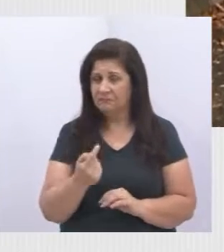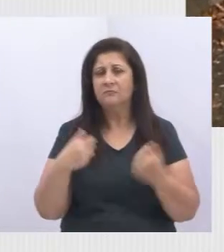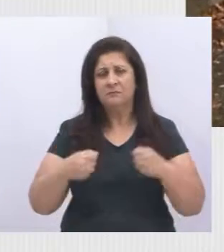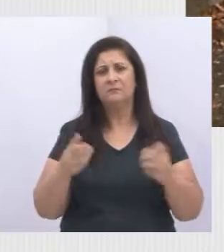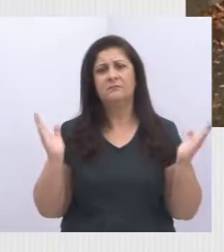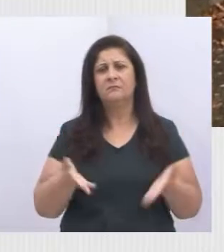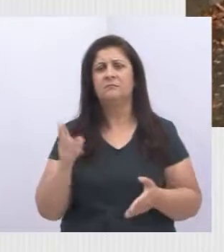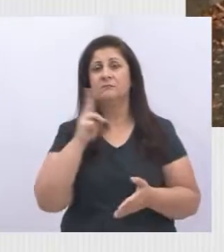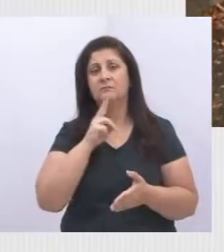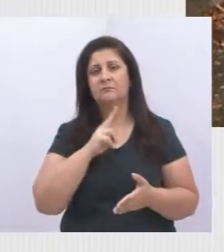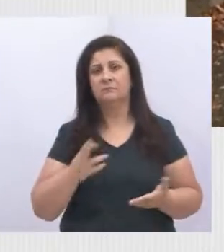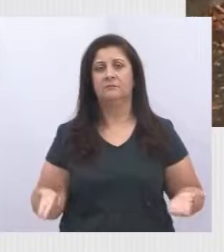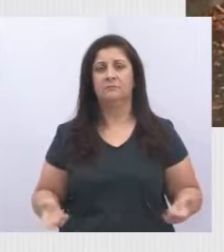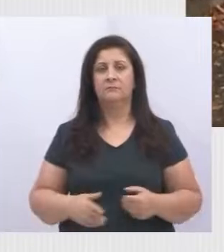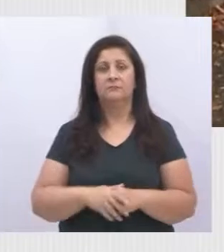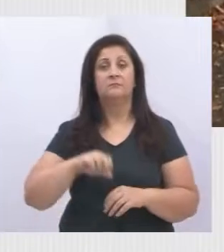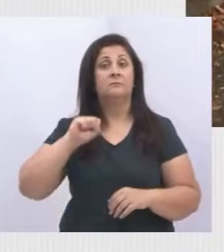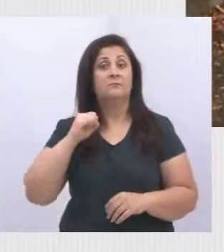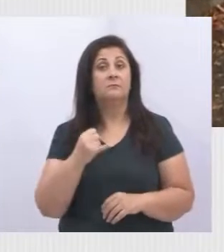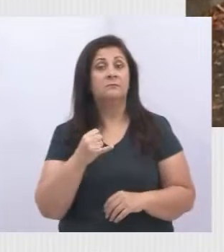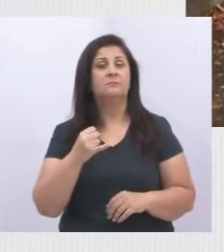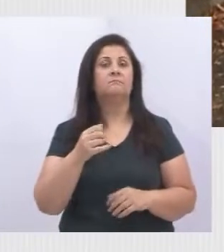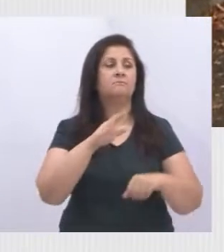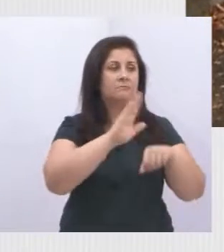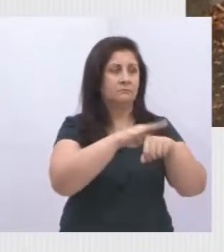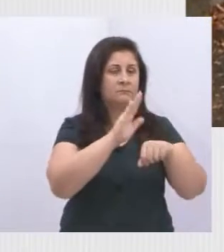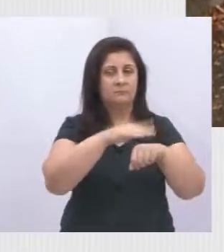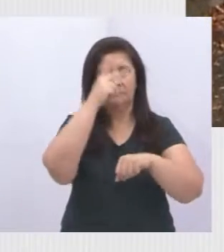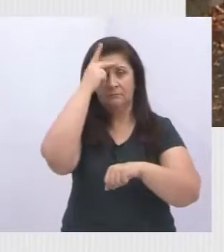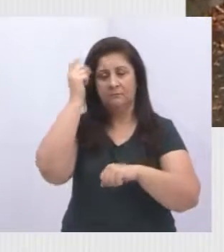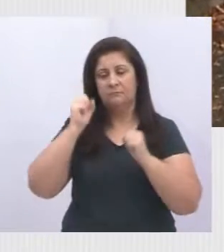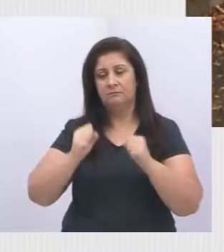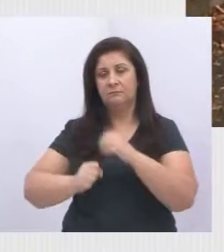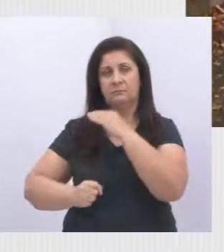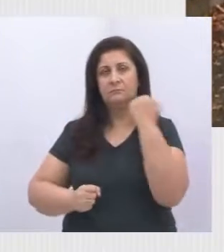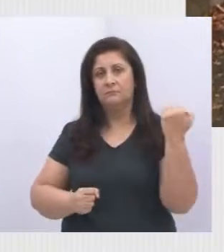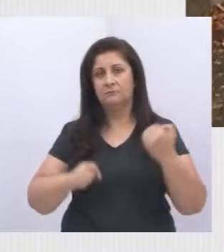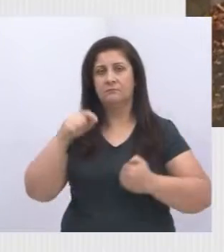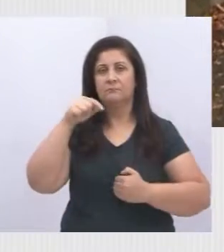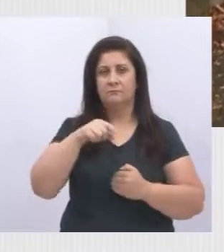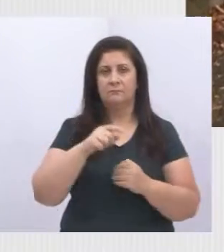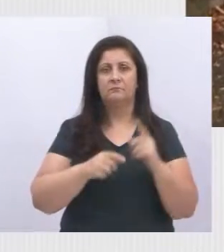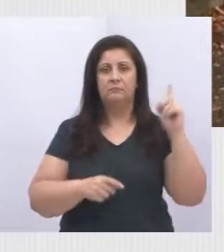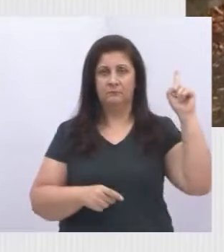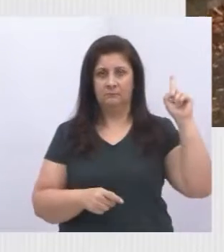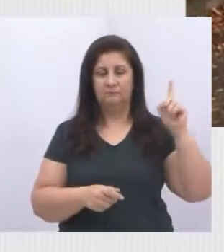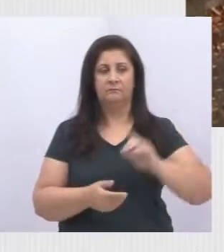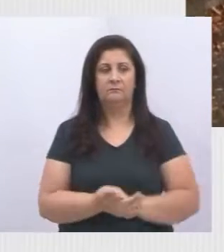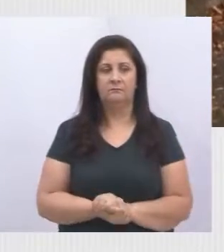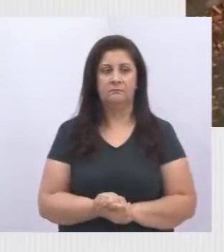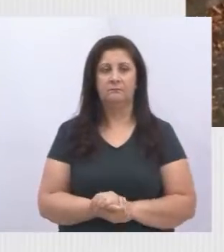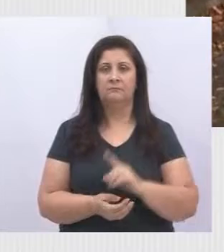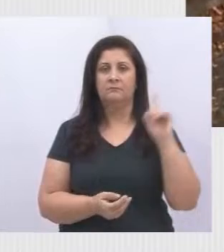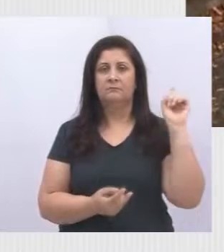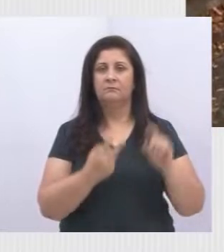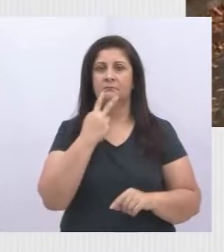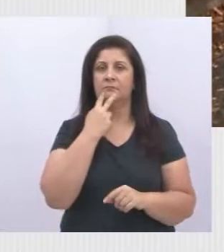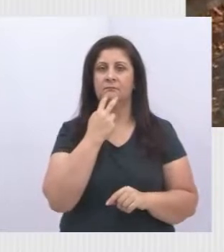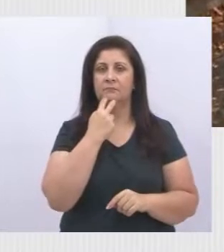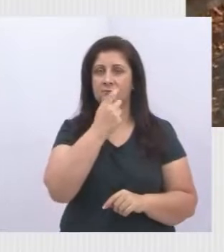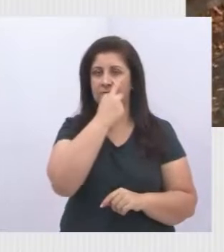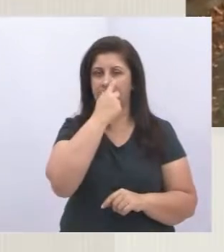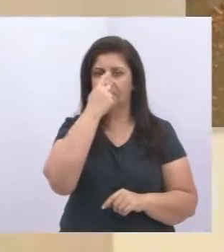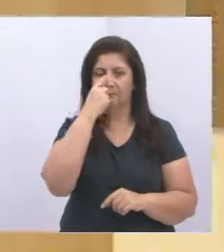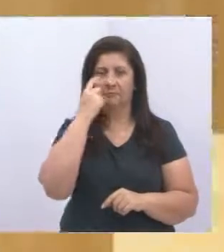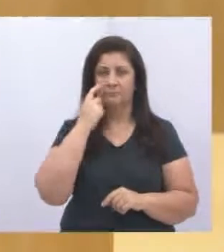agora. Senão, mais gente vai perder a vida aqui no Jardim Alvorada. Quem fala aqui é o vereador Valmir do